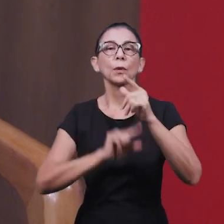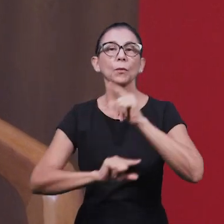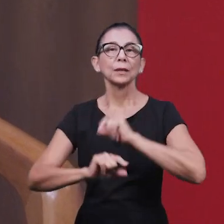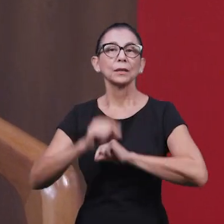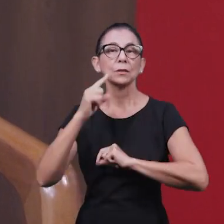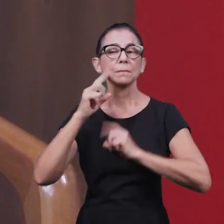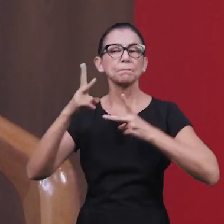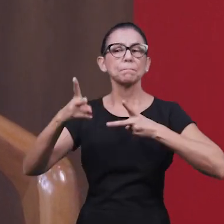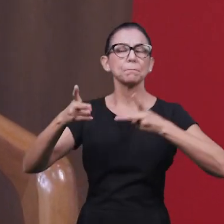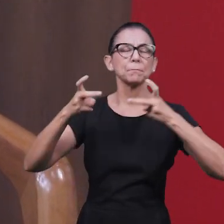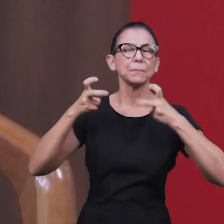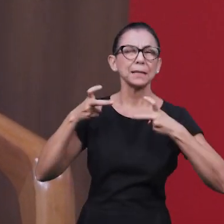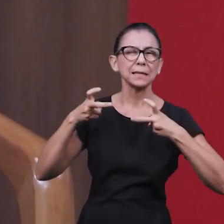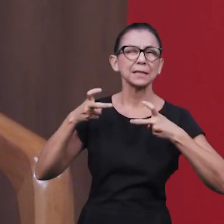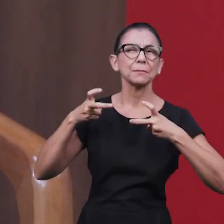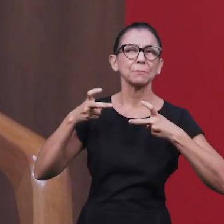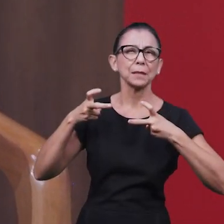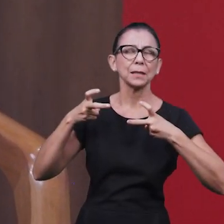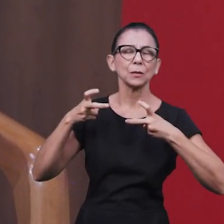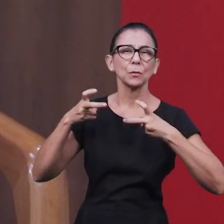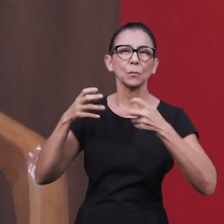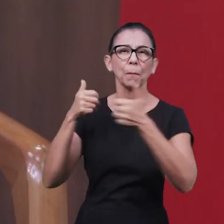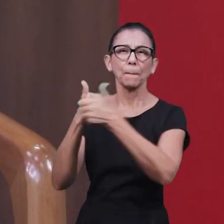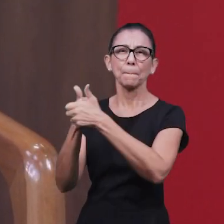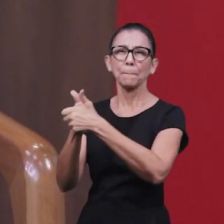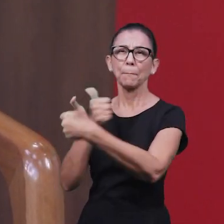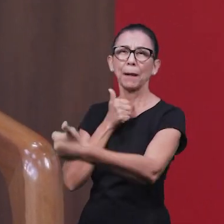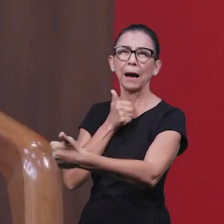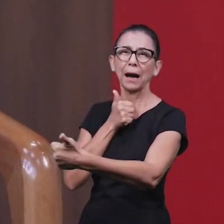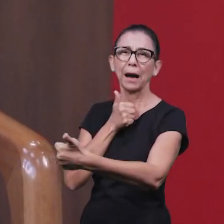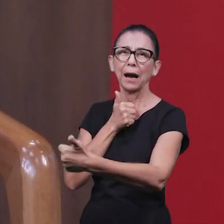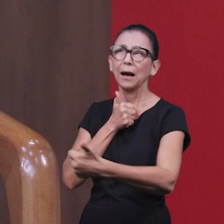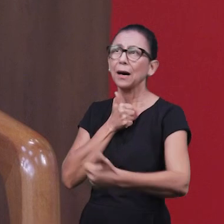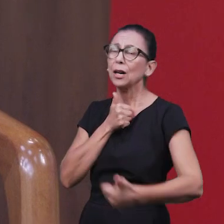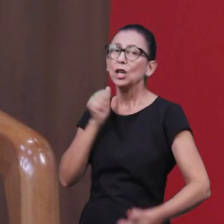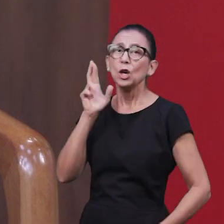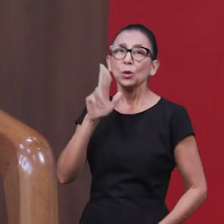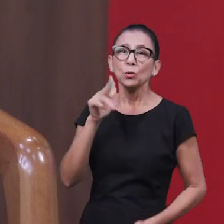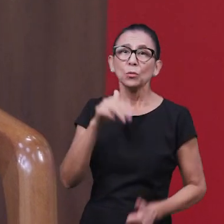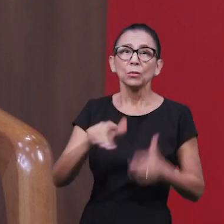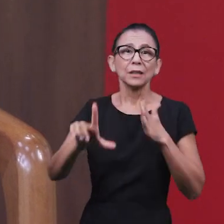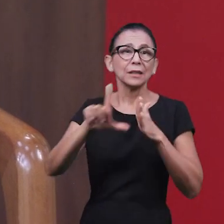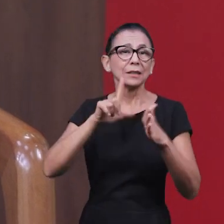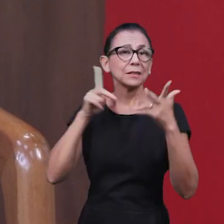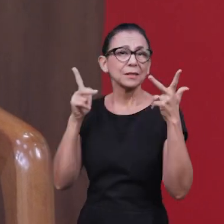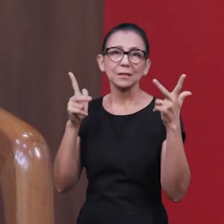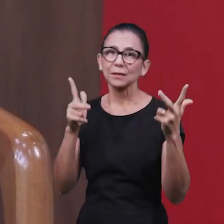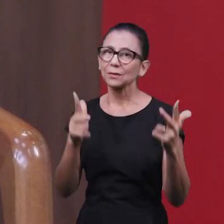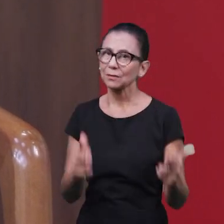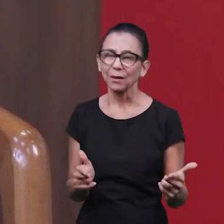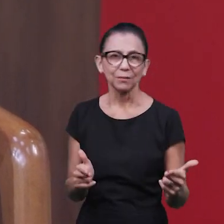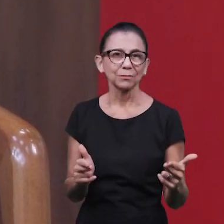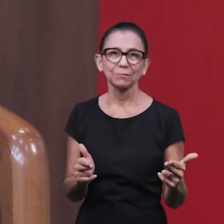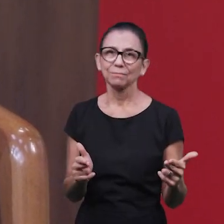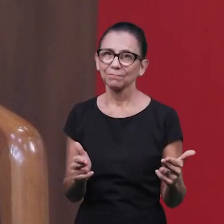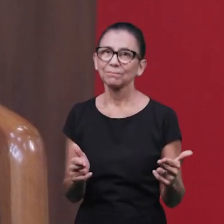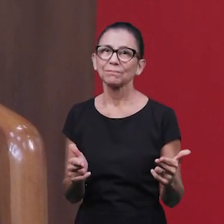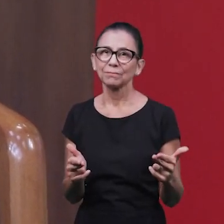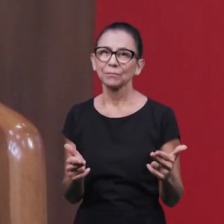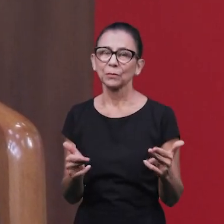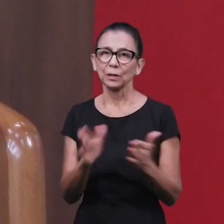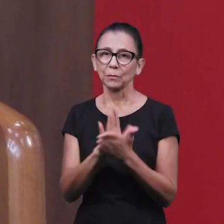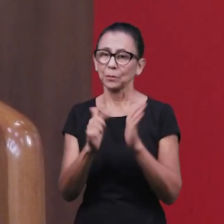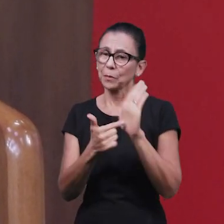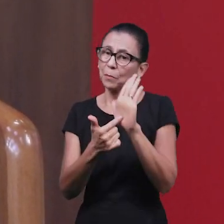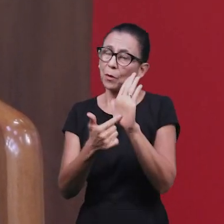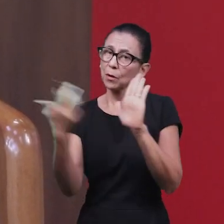dos últimos tempos. Isso, nunca houve tanta apostasia como agora, nos últimos tempos, porque estava profetizado, inclusive